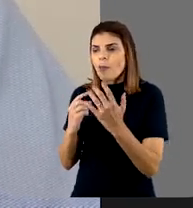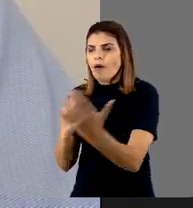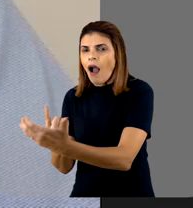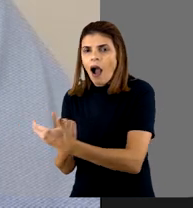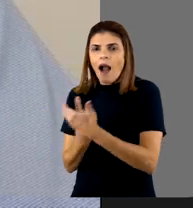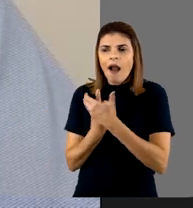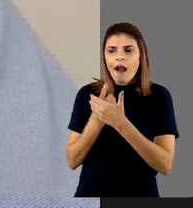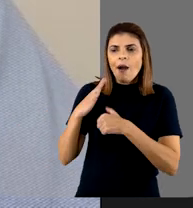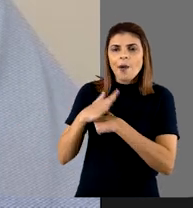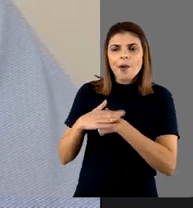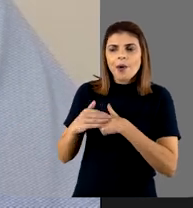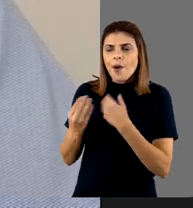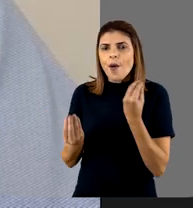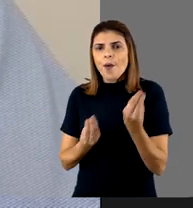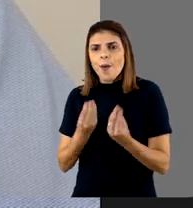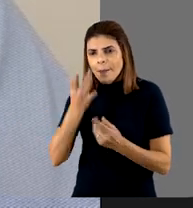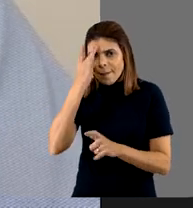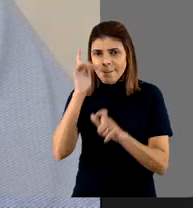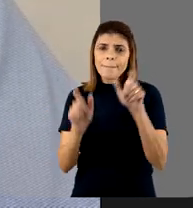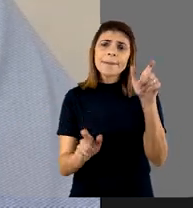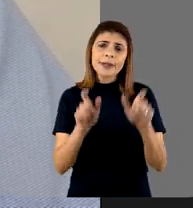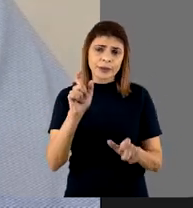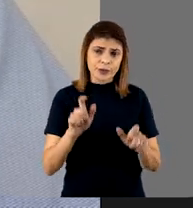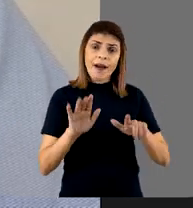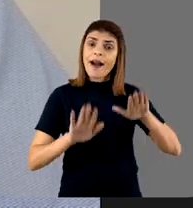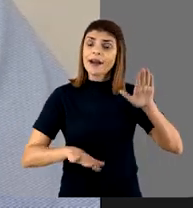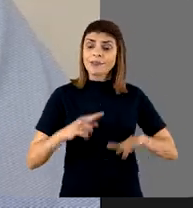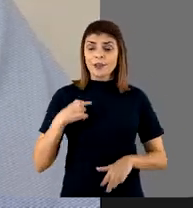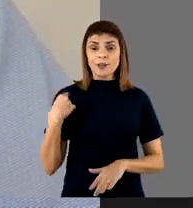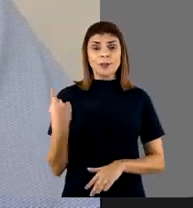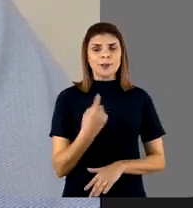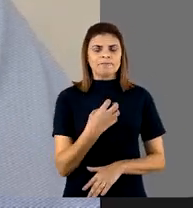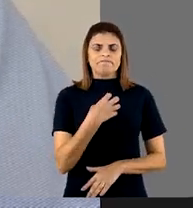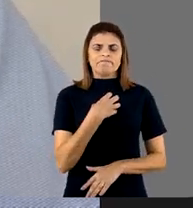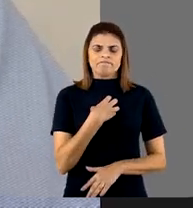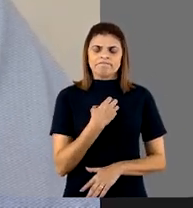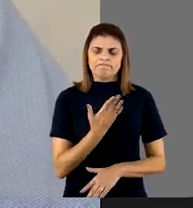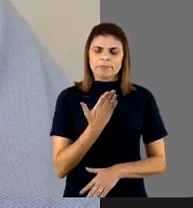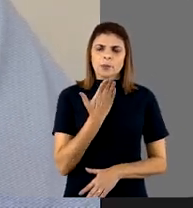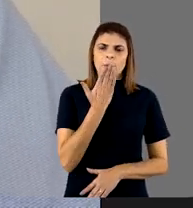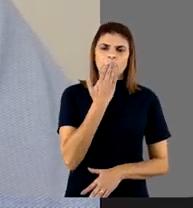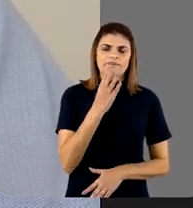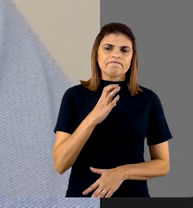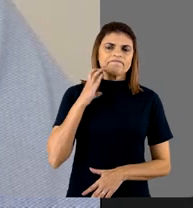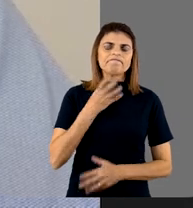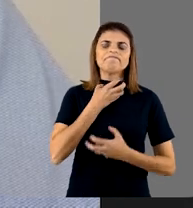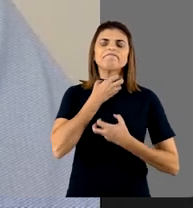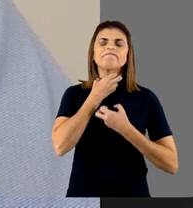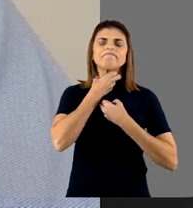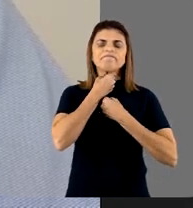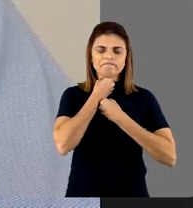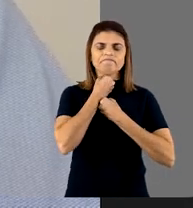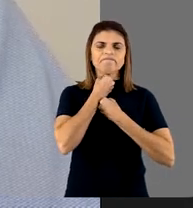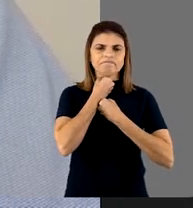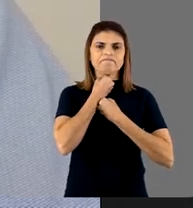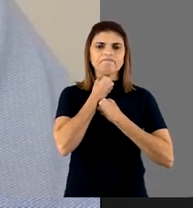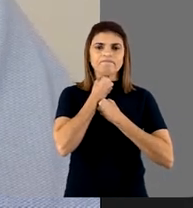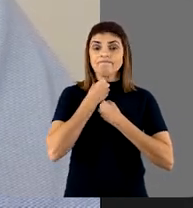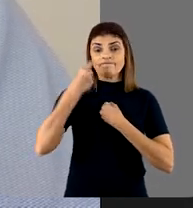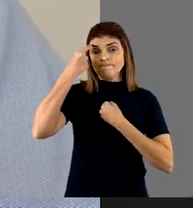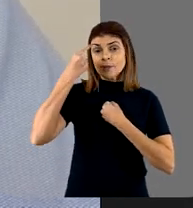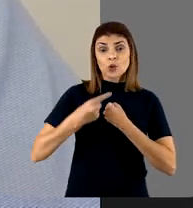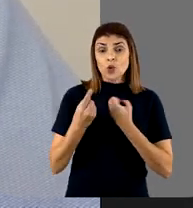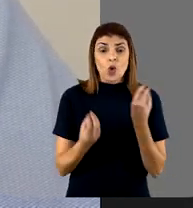como acolher, né, as pessoas. Muitas vezes nós somos emudecidos, né, por aquele nó na garganta